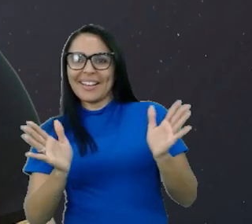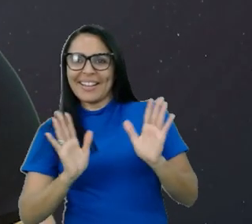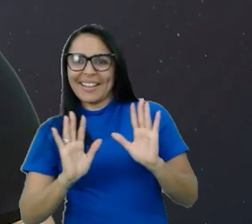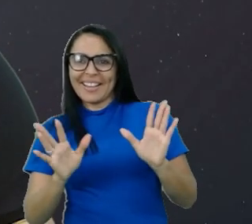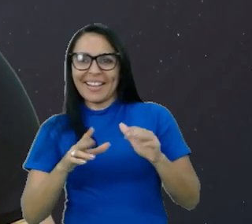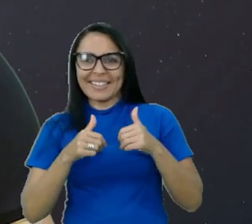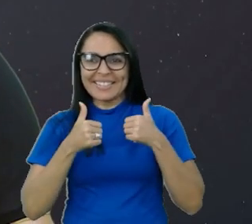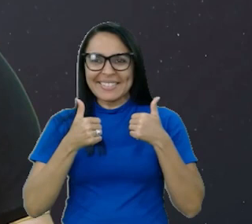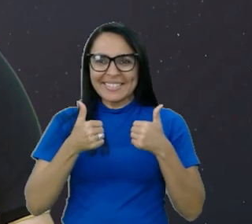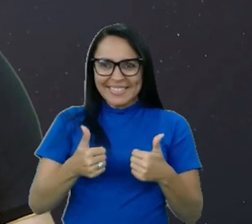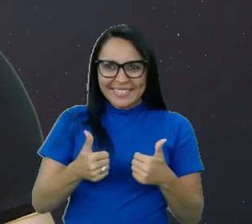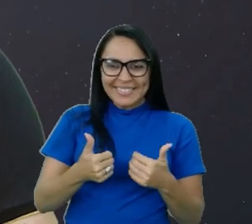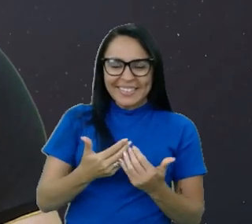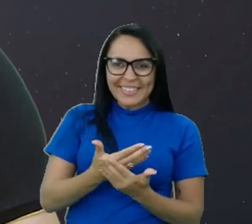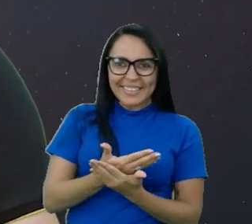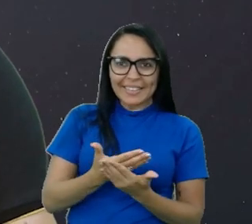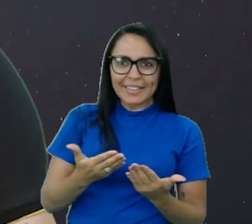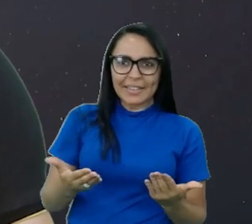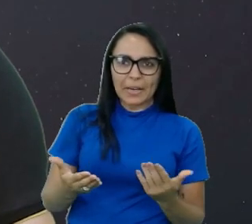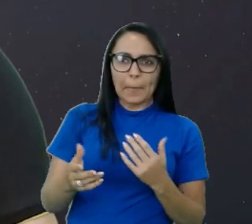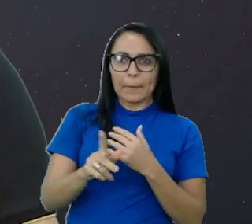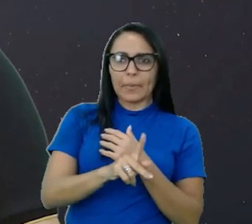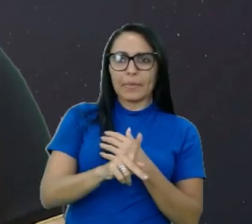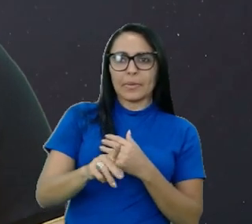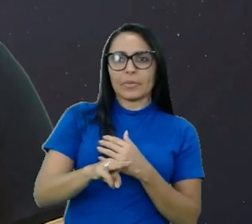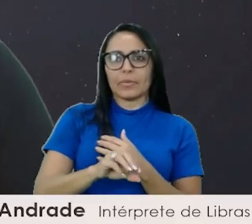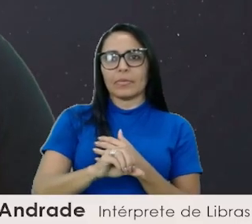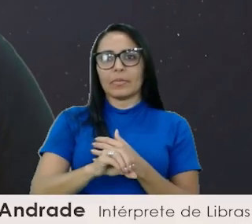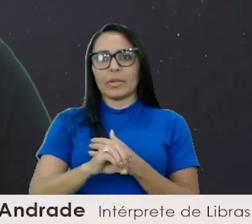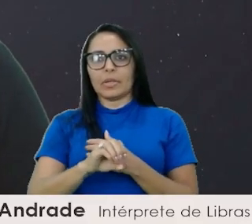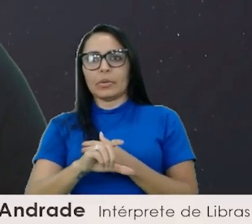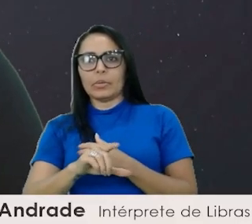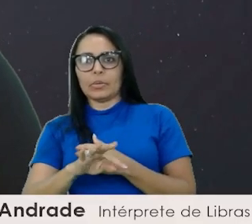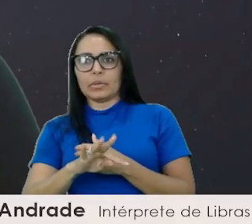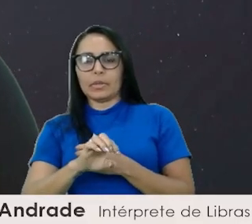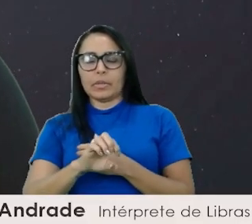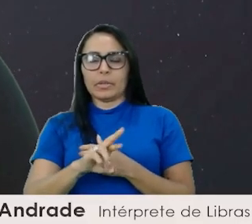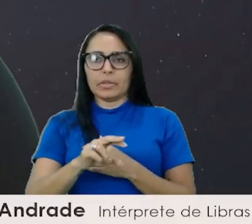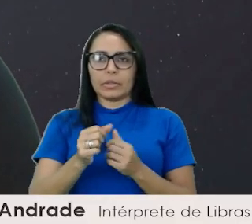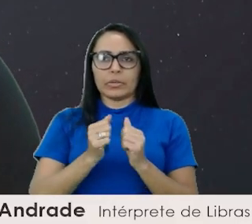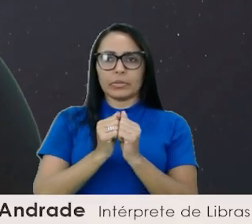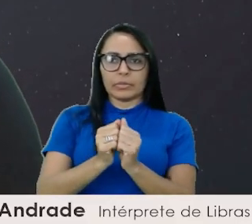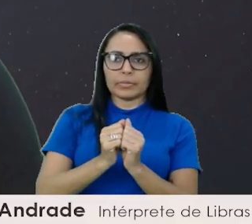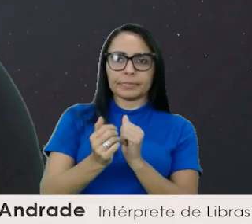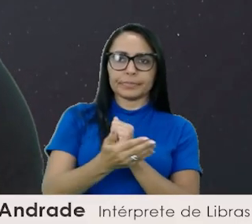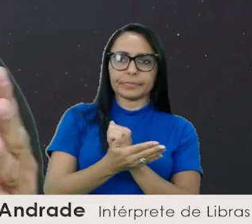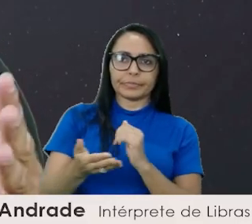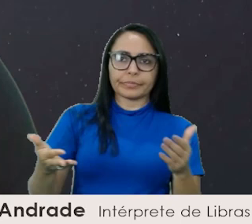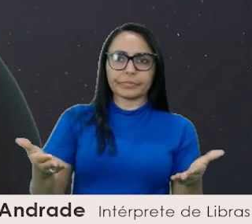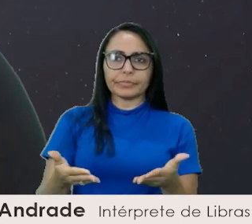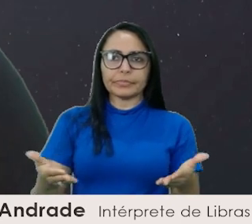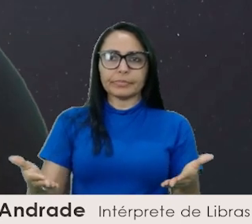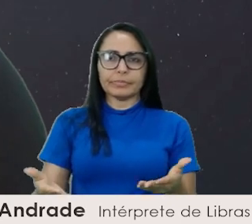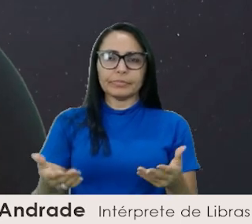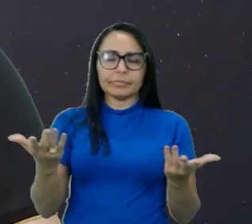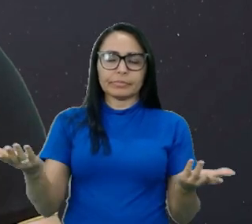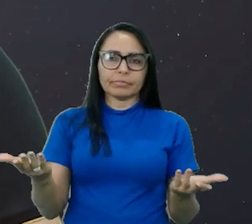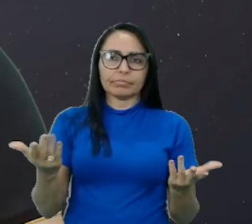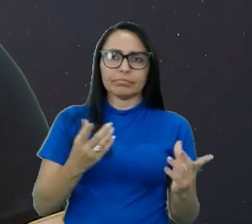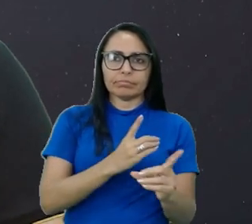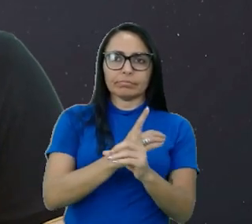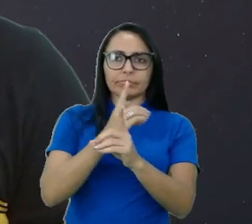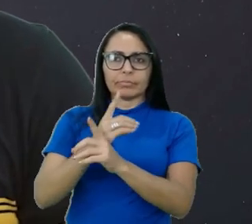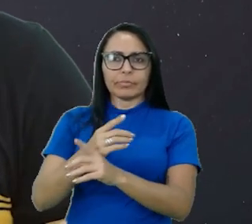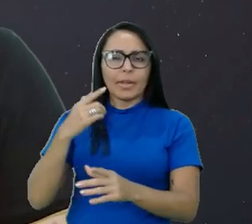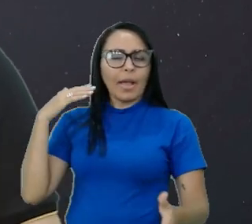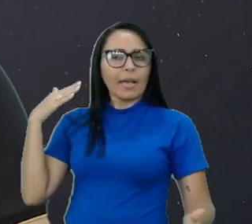Fala galera, beleza? Eu sou o professor Walter Pessoa e estarei com vocês aqui nessa jornada até o